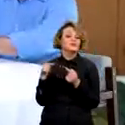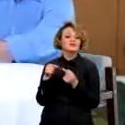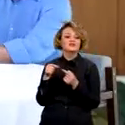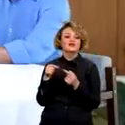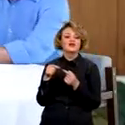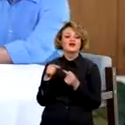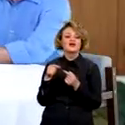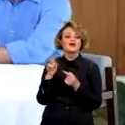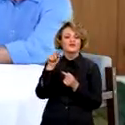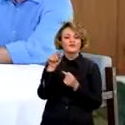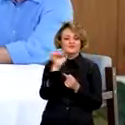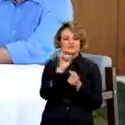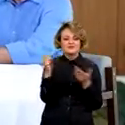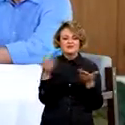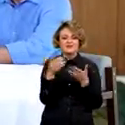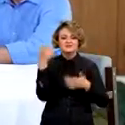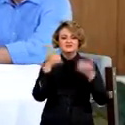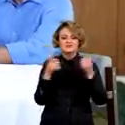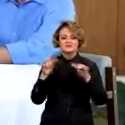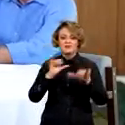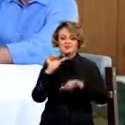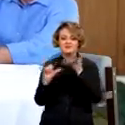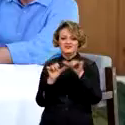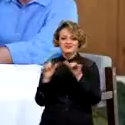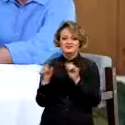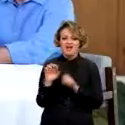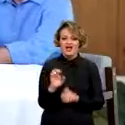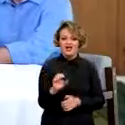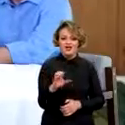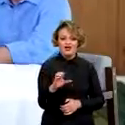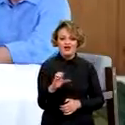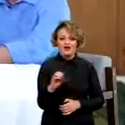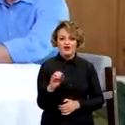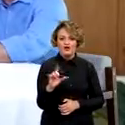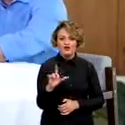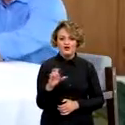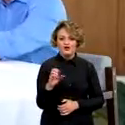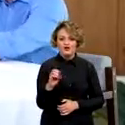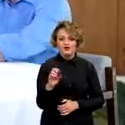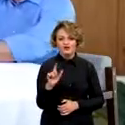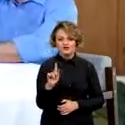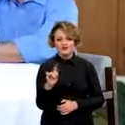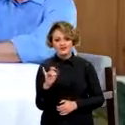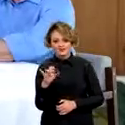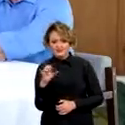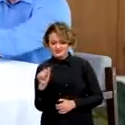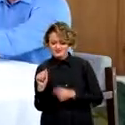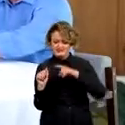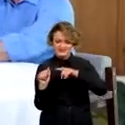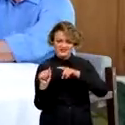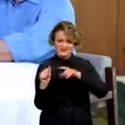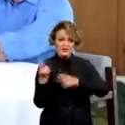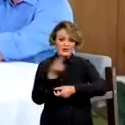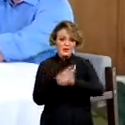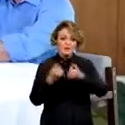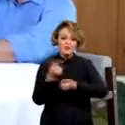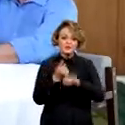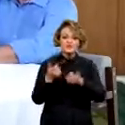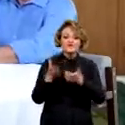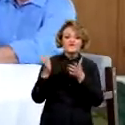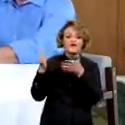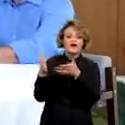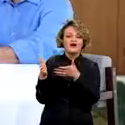também foi uma coisa dessa semana, da transição ecológica, né? De você também fazer uma economia, de girar um pouquinho em